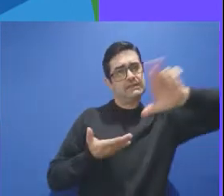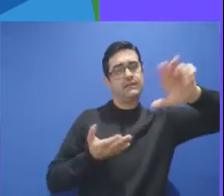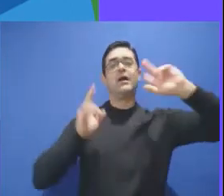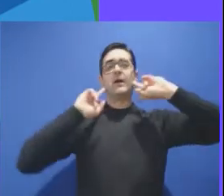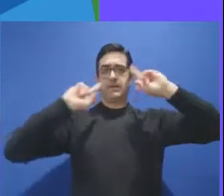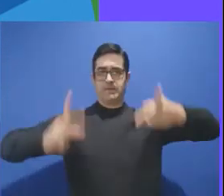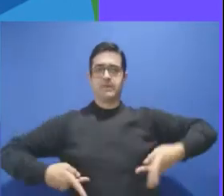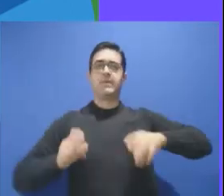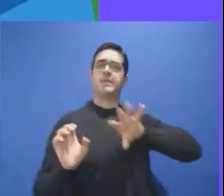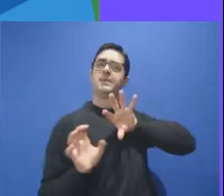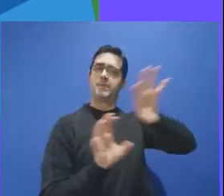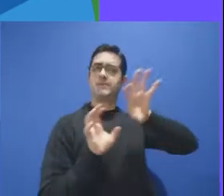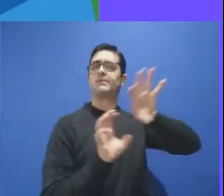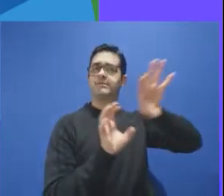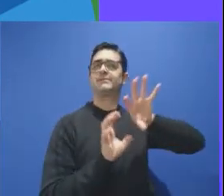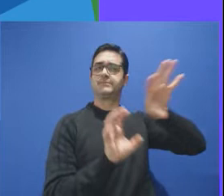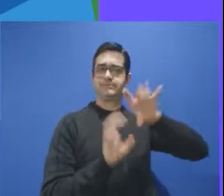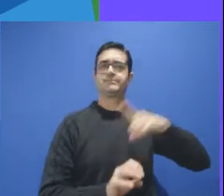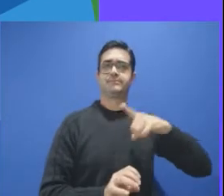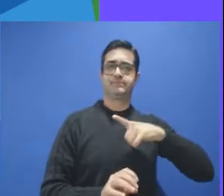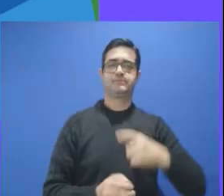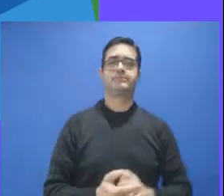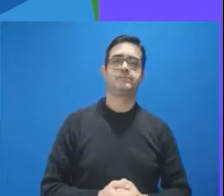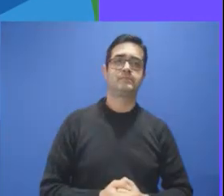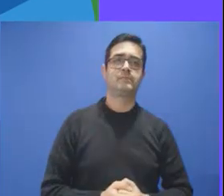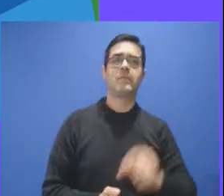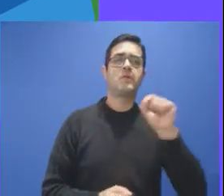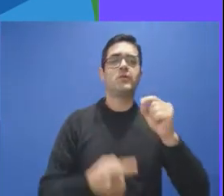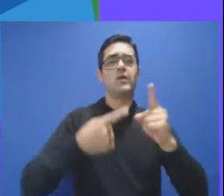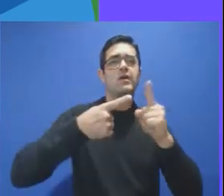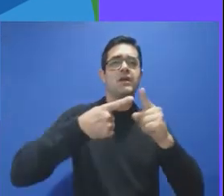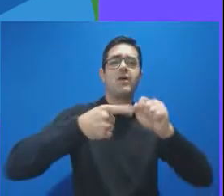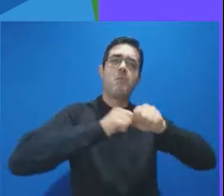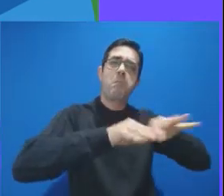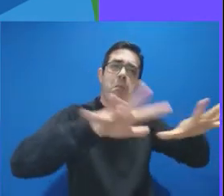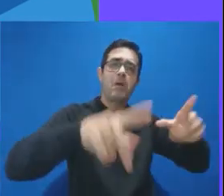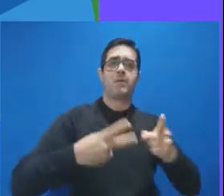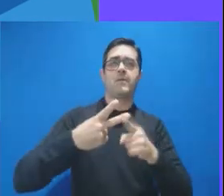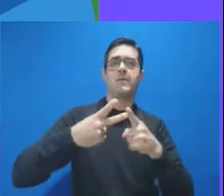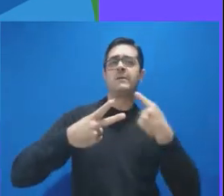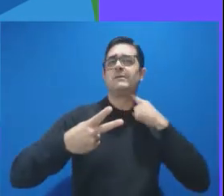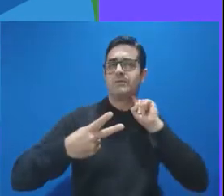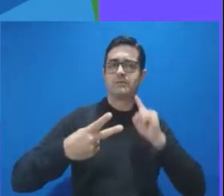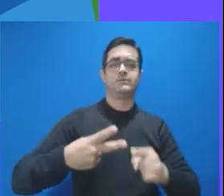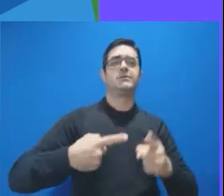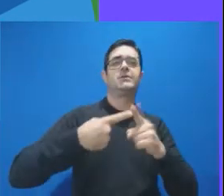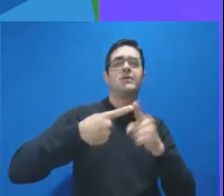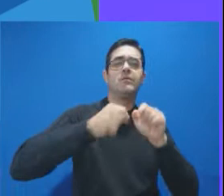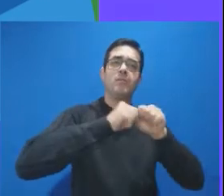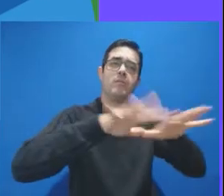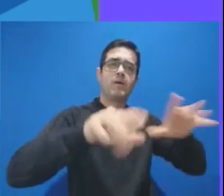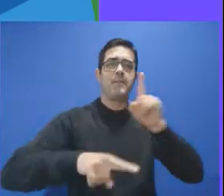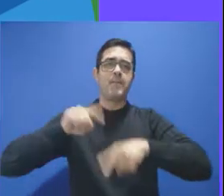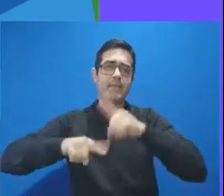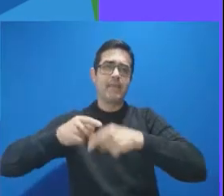diferentes camadas, mas em todas elas existem já ações humanas. Então, o que é contaminação e o que é poluição?